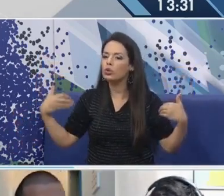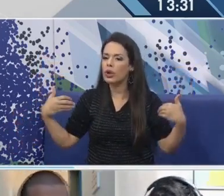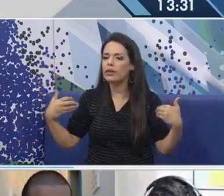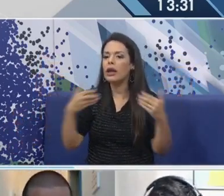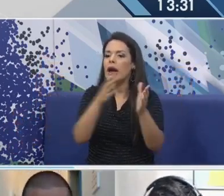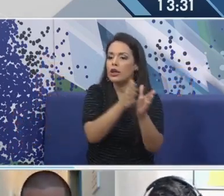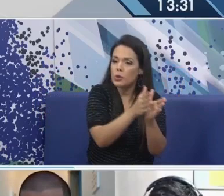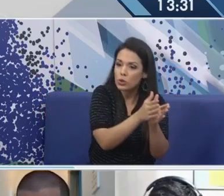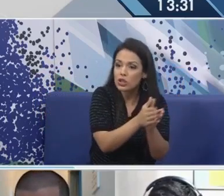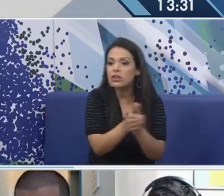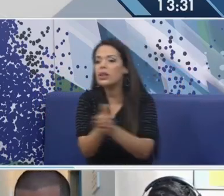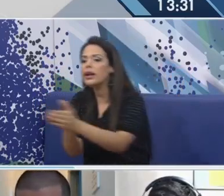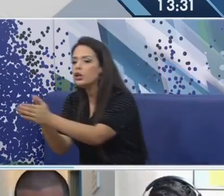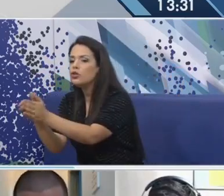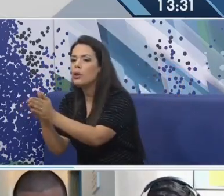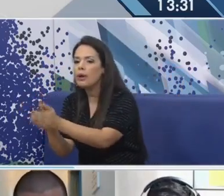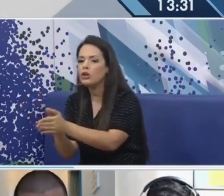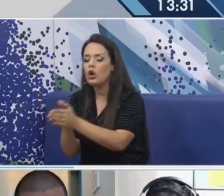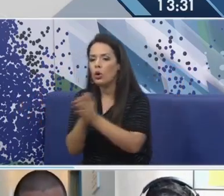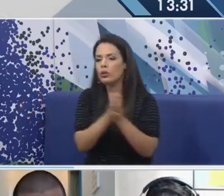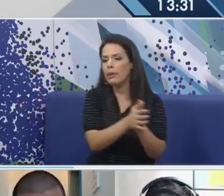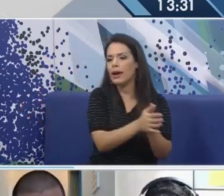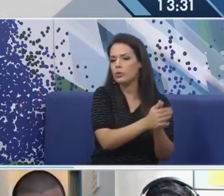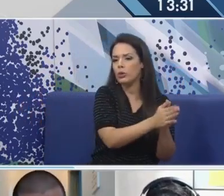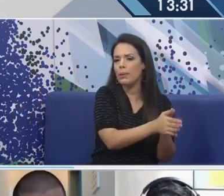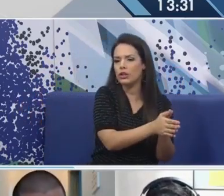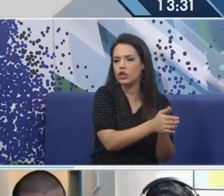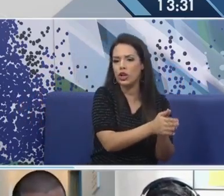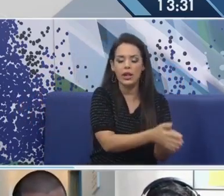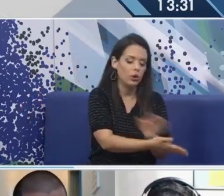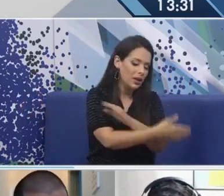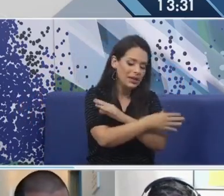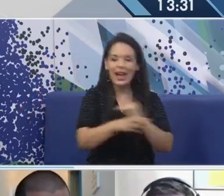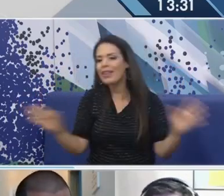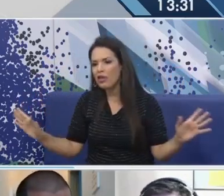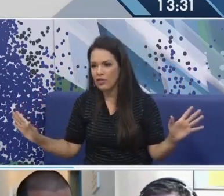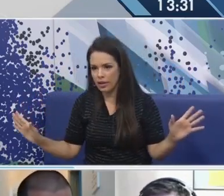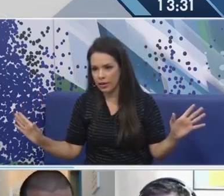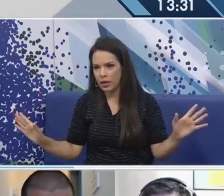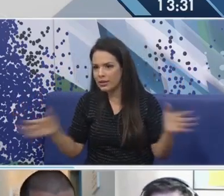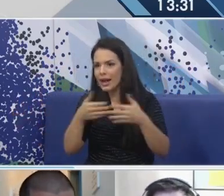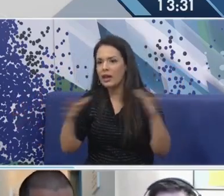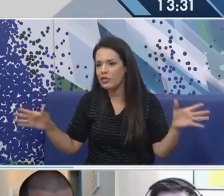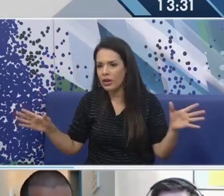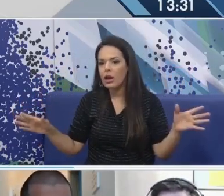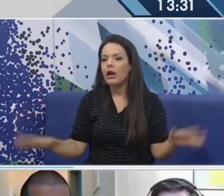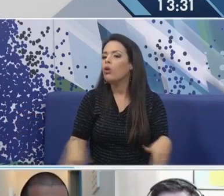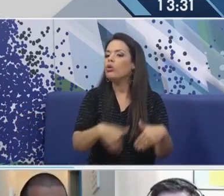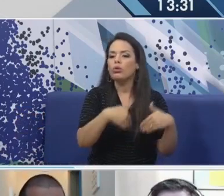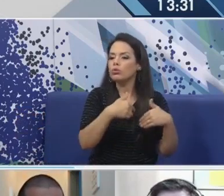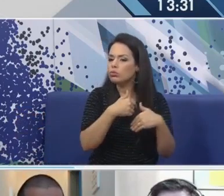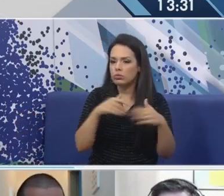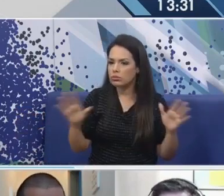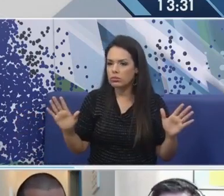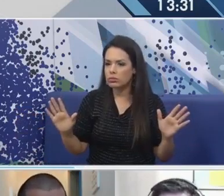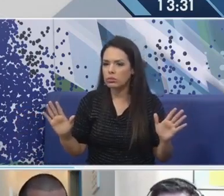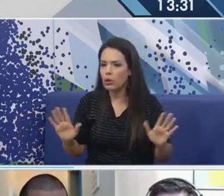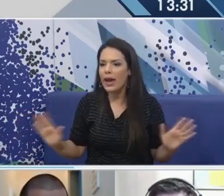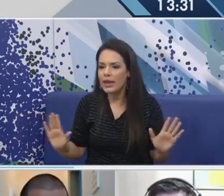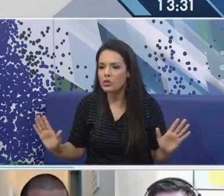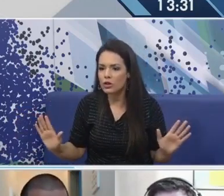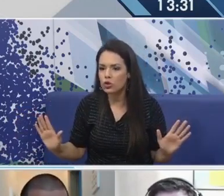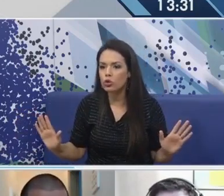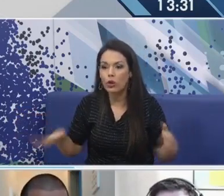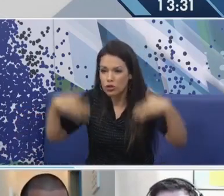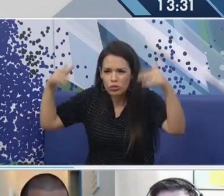muito no Twitter, pô, as pessoas transformando um debate para um debate de gênero. Nada a ver. Isso nada a ver. Mas sabe o que é o problema, Fernandinha?